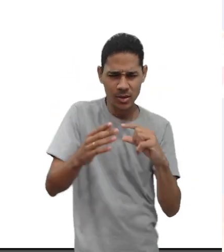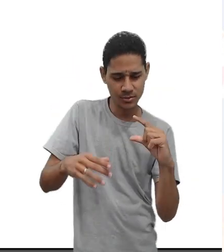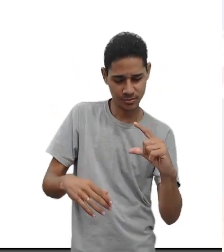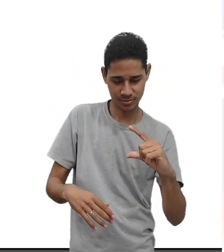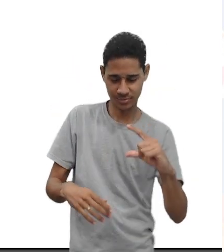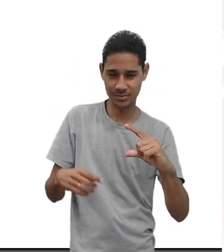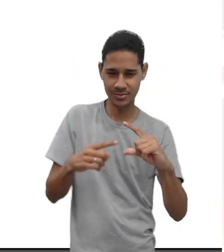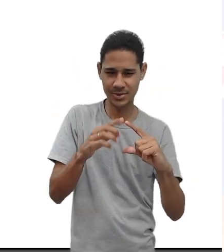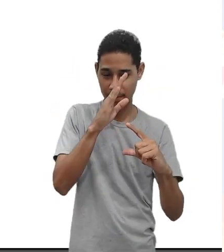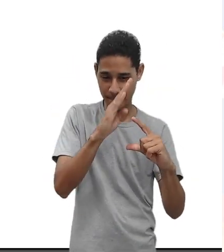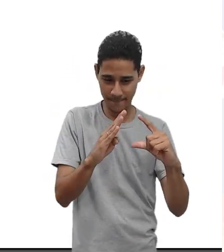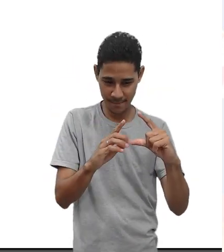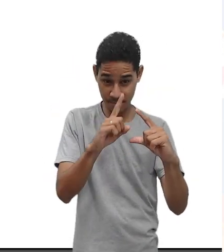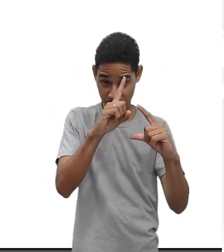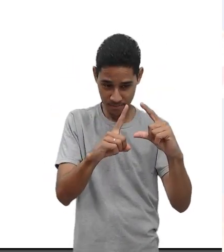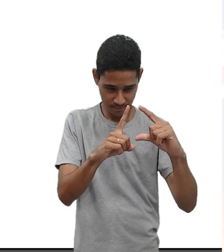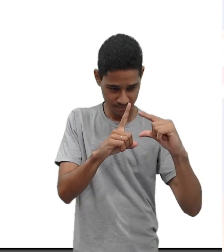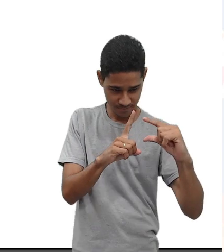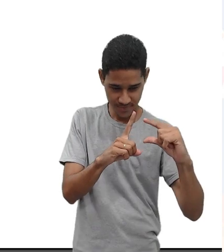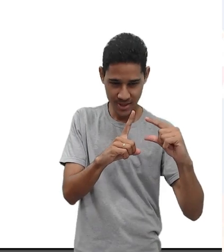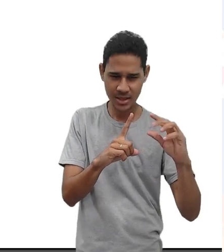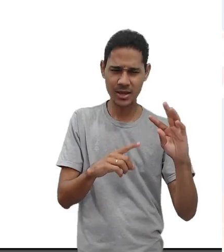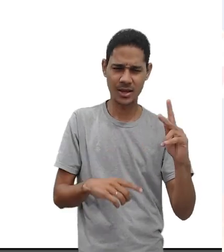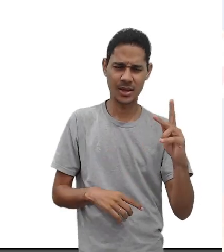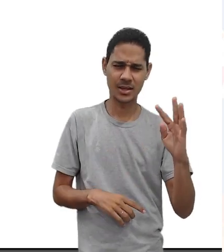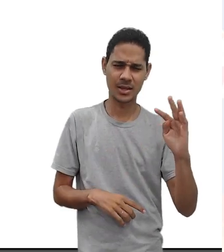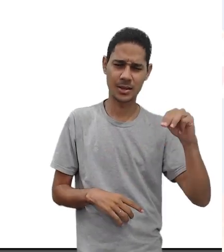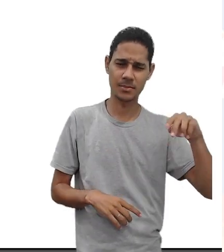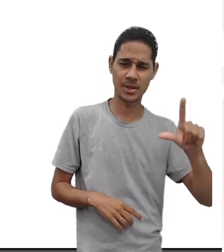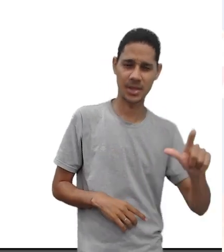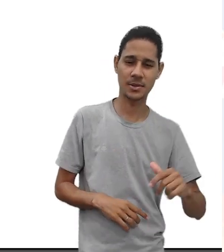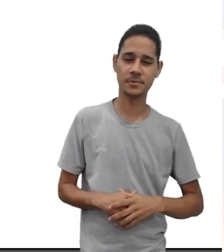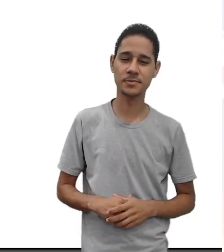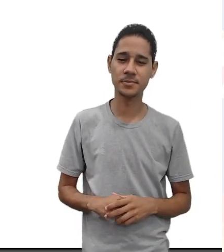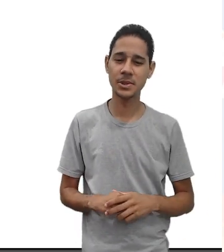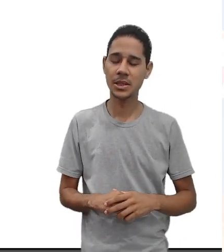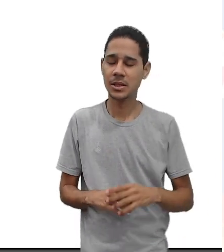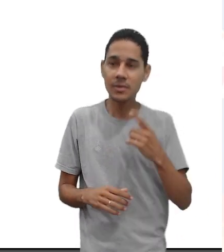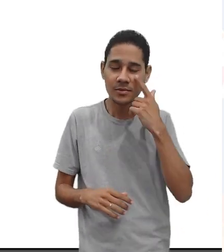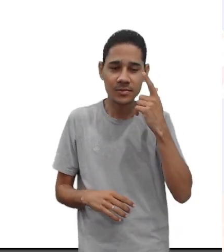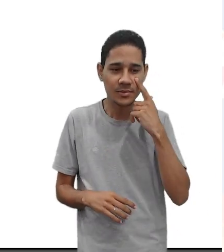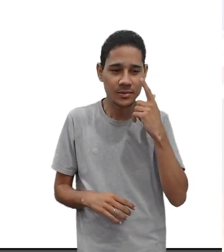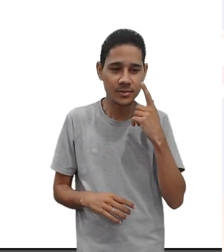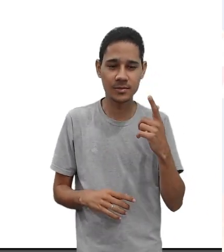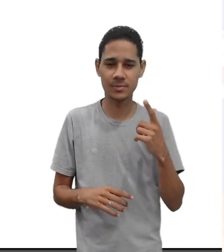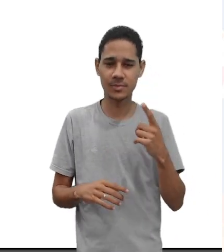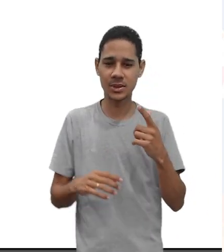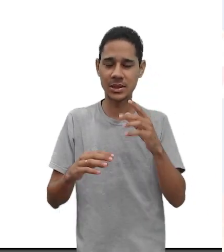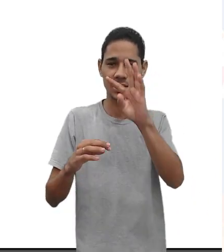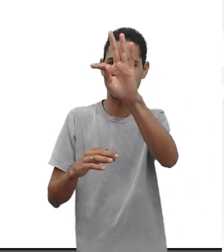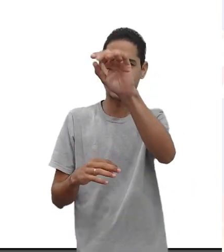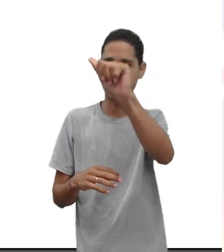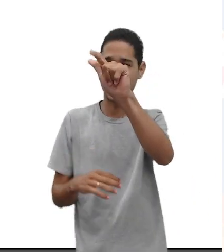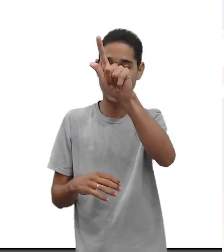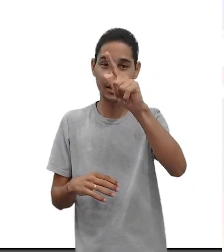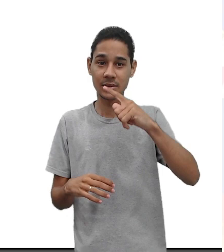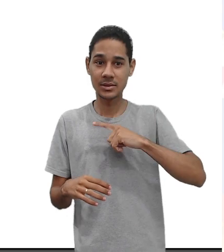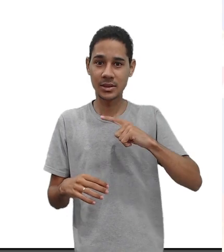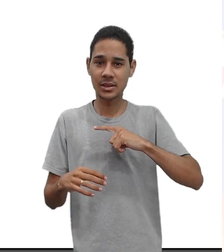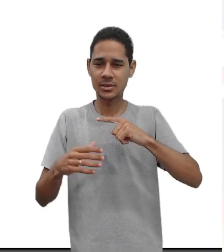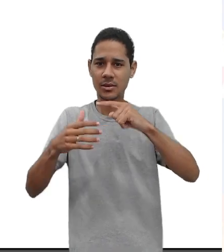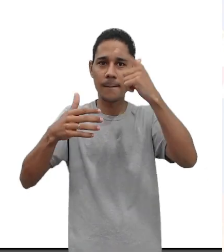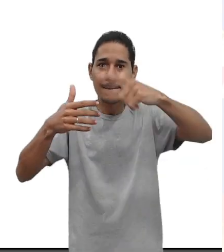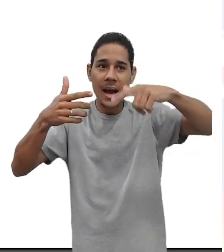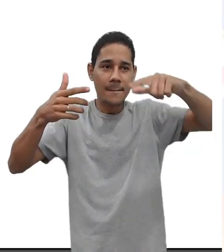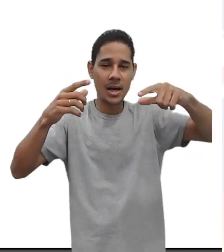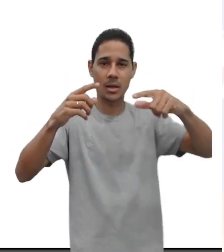o /HTML. Perceba que a maioria das tags são compostas, ou seja, elas precisam